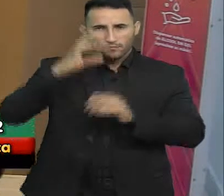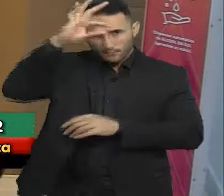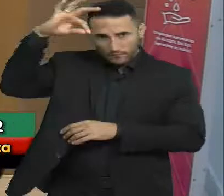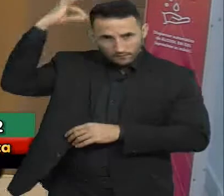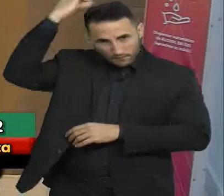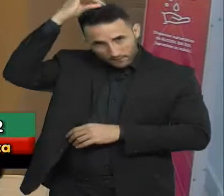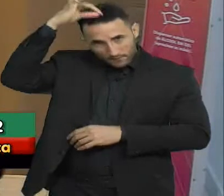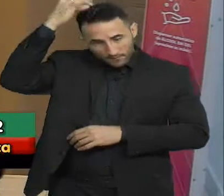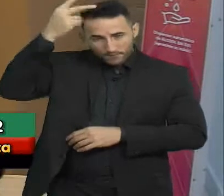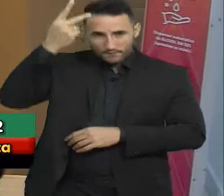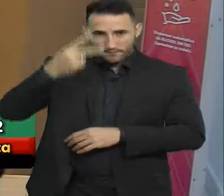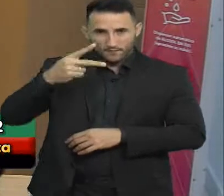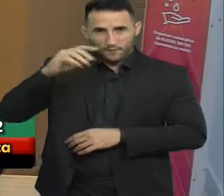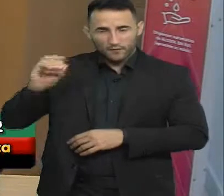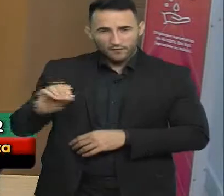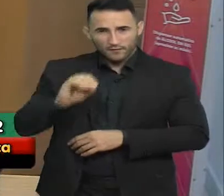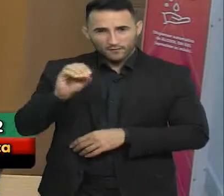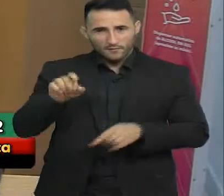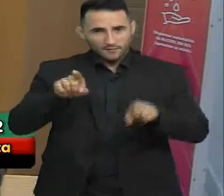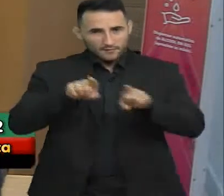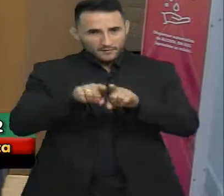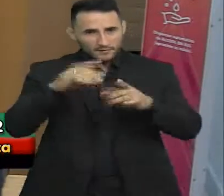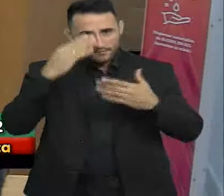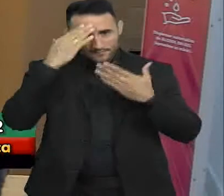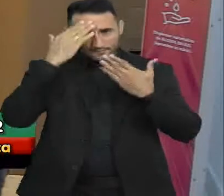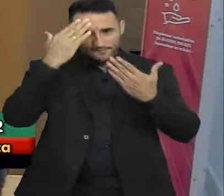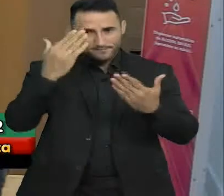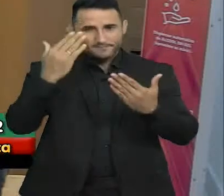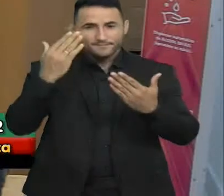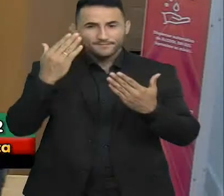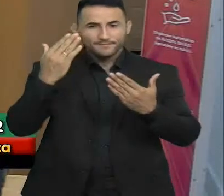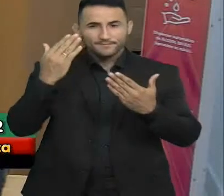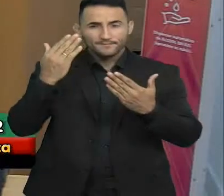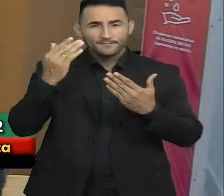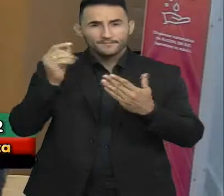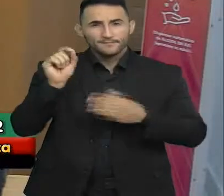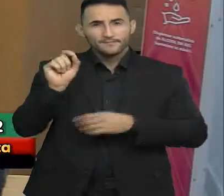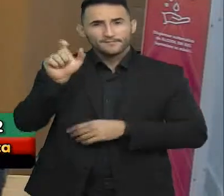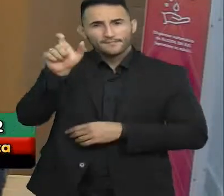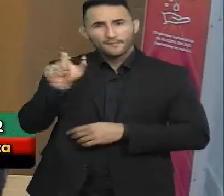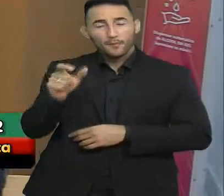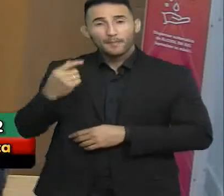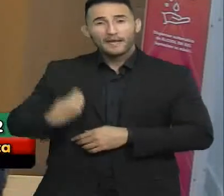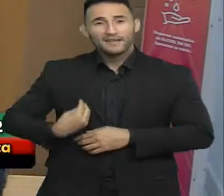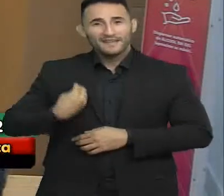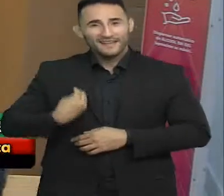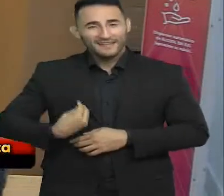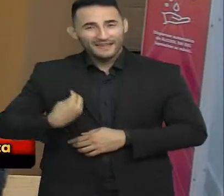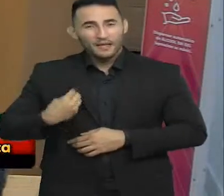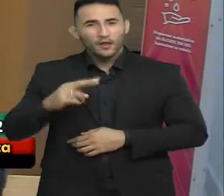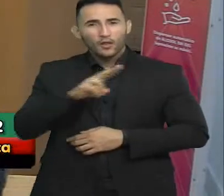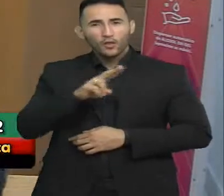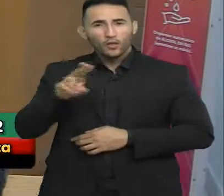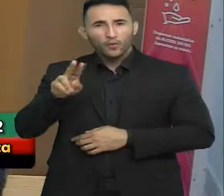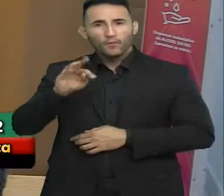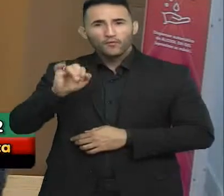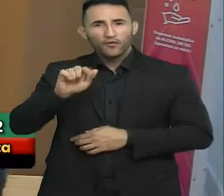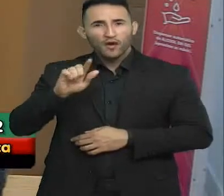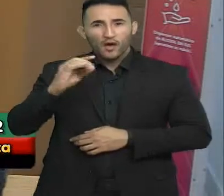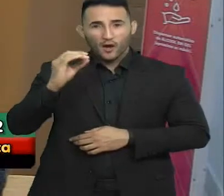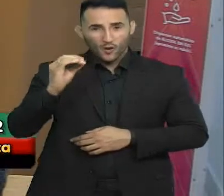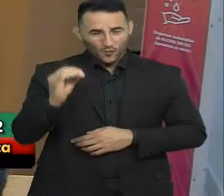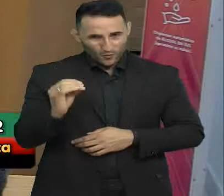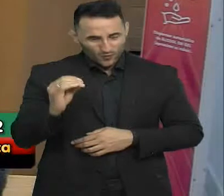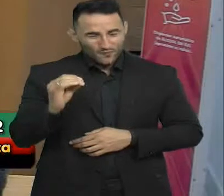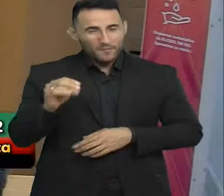Osasco. E agradeço ainda a presença de Tiago Borges, que é o